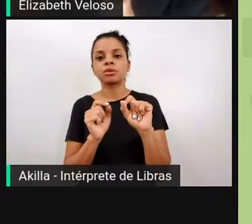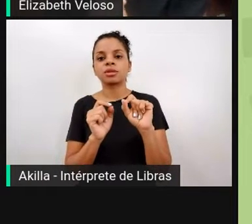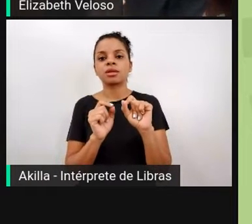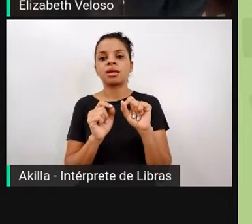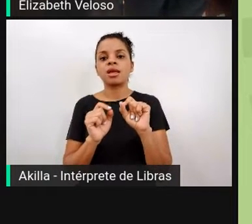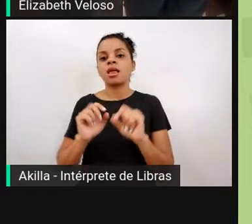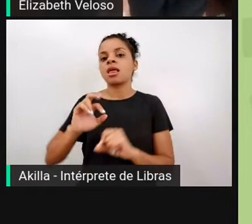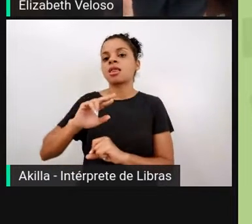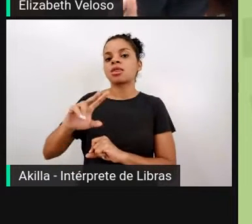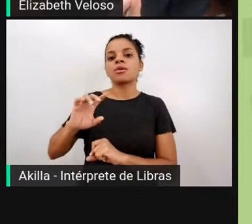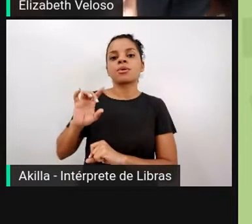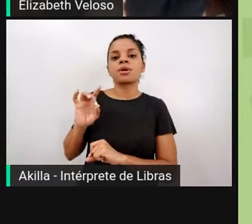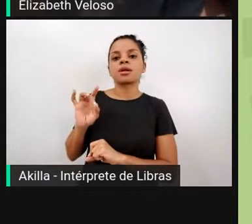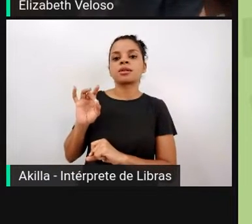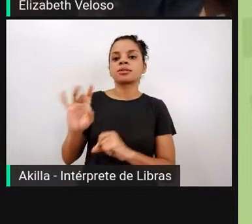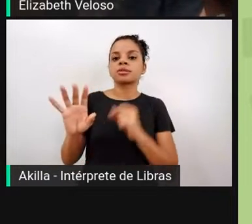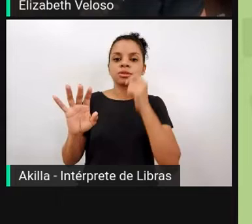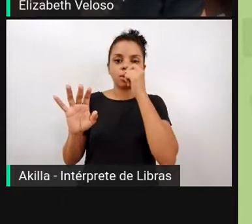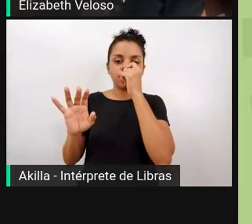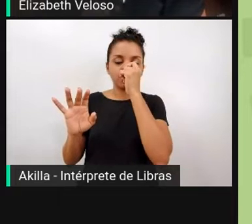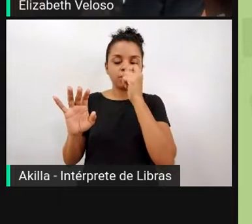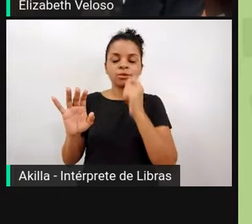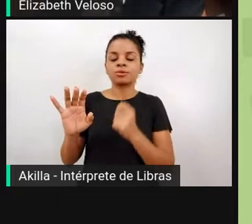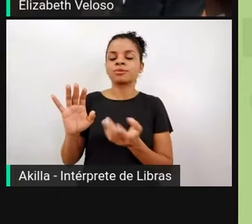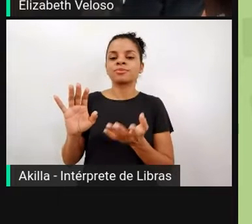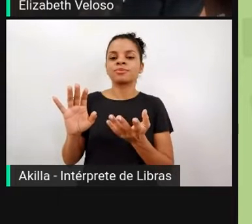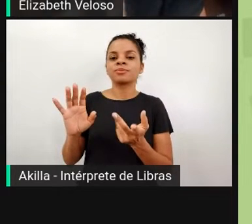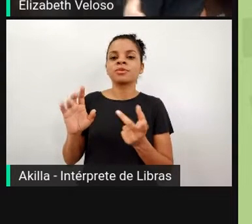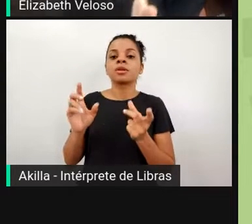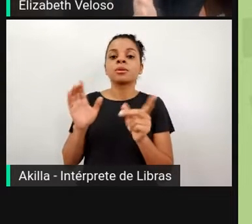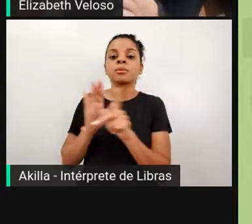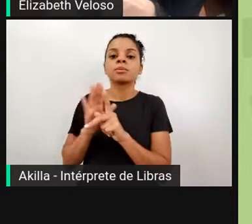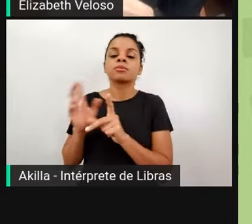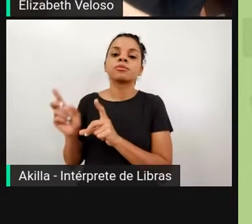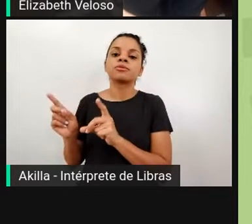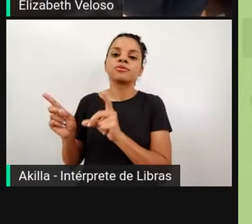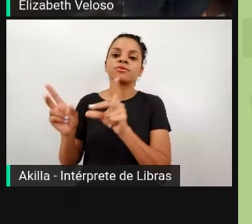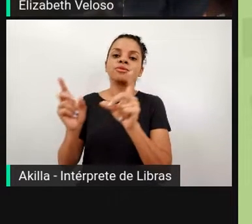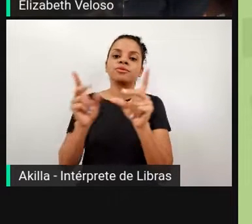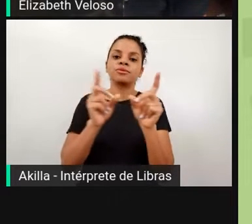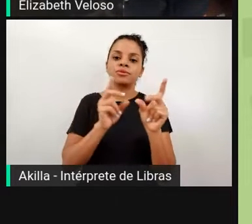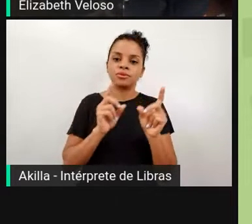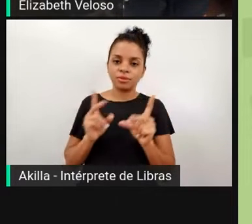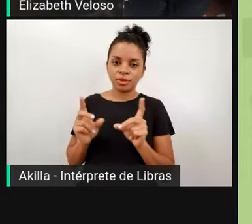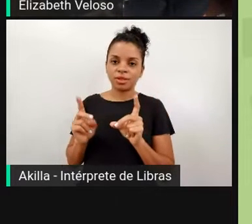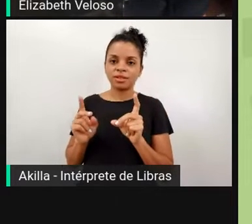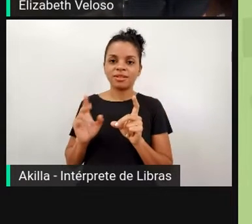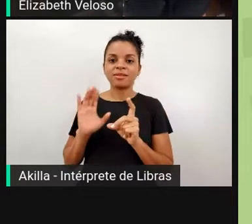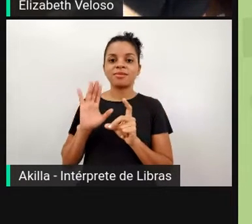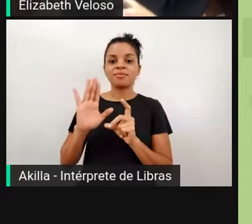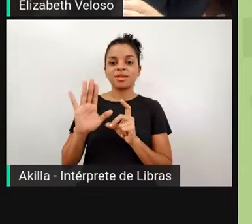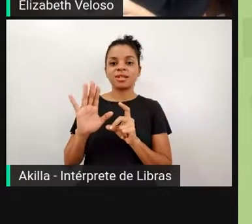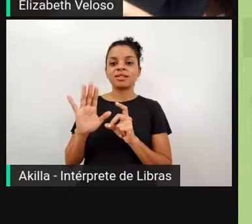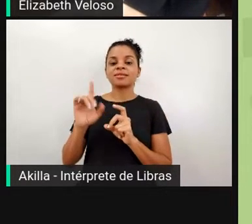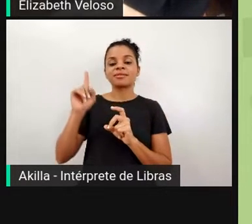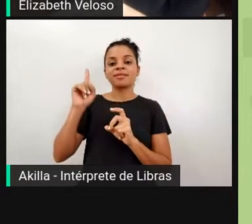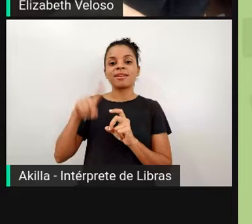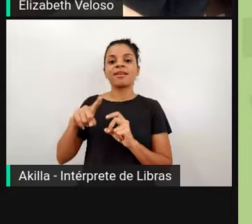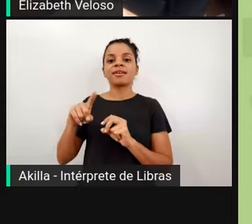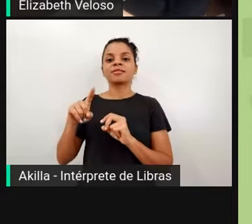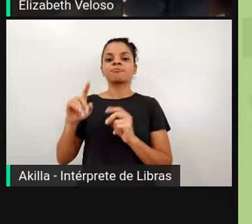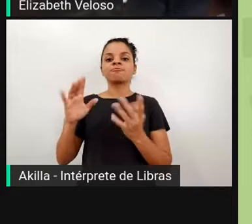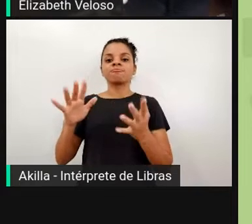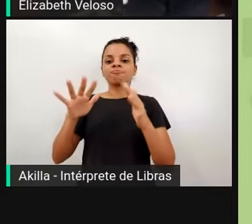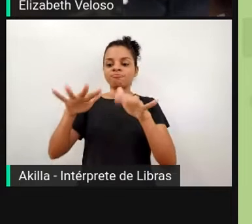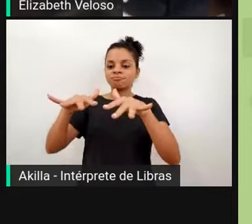né, nesse caráter mais comercial da internet, como numa concentração muito grande da audiência e numa dominação